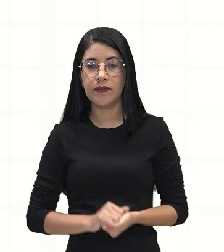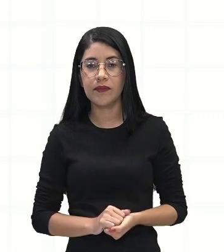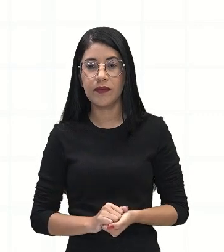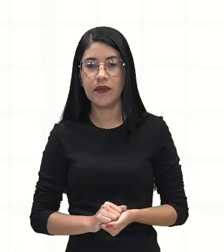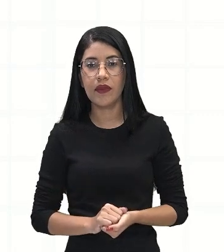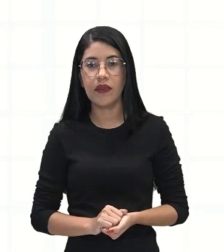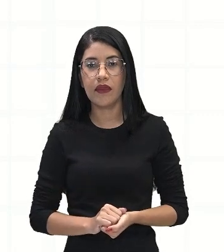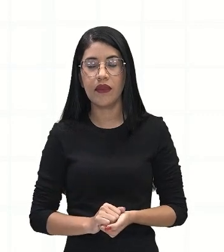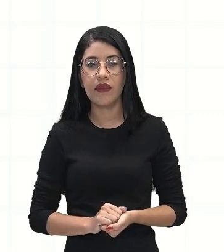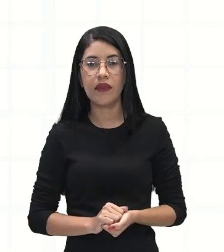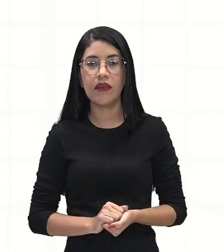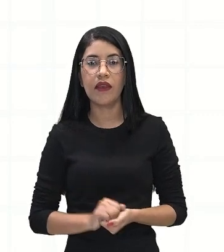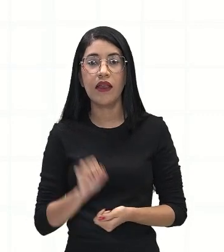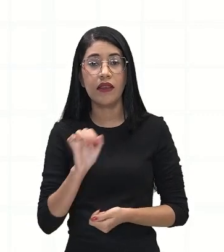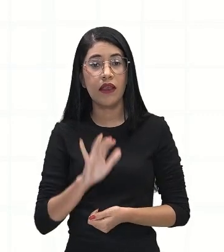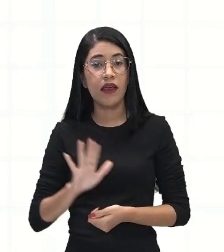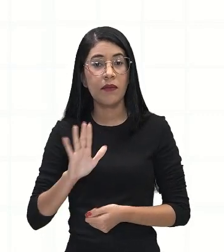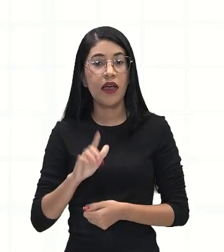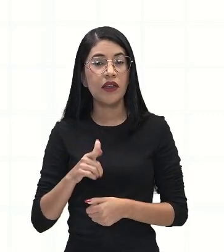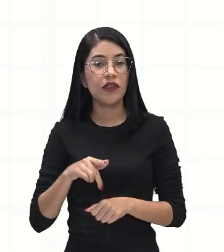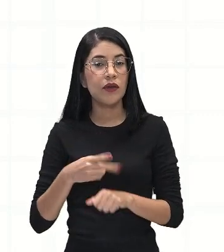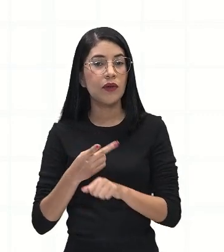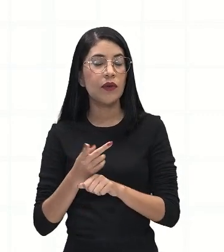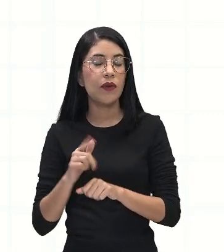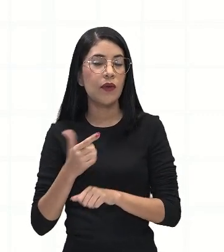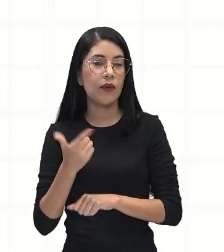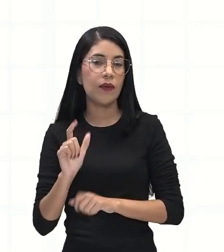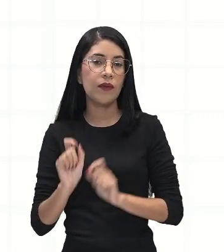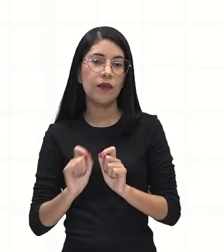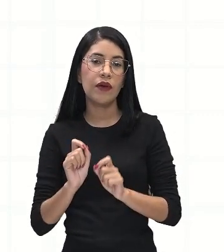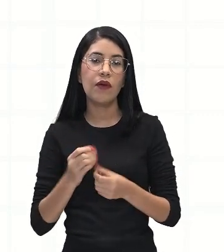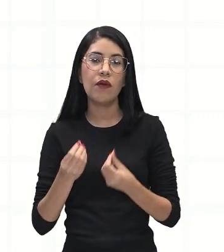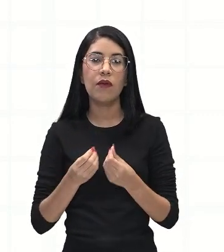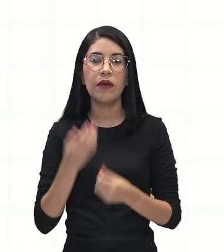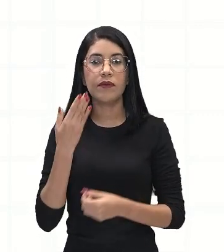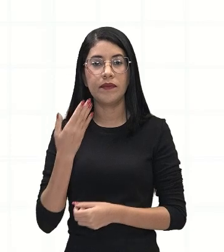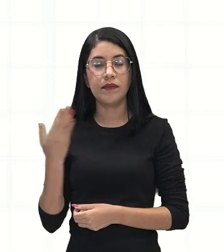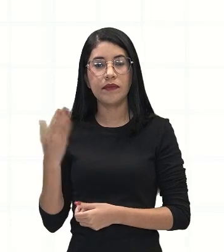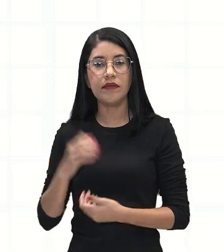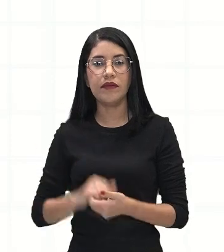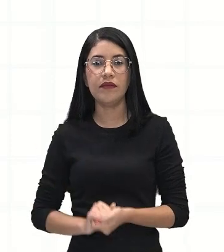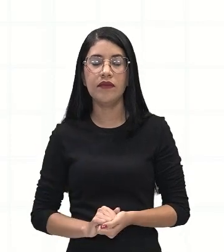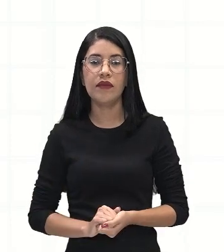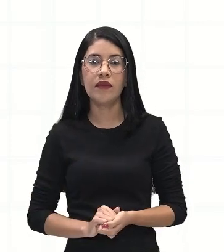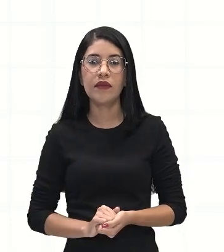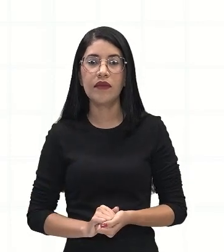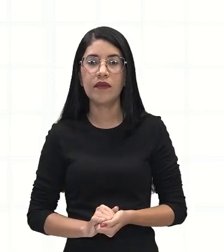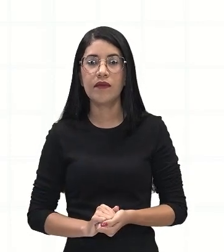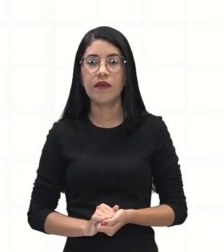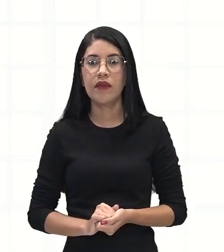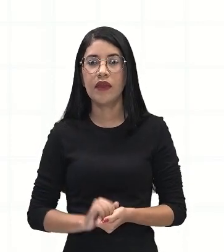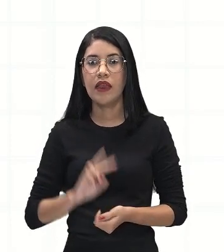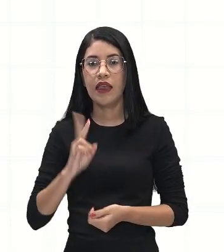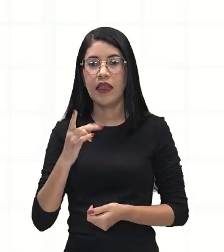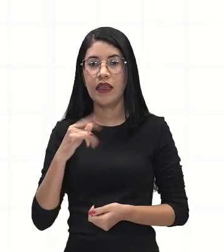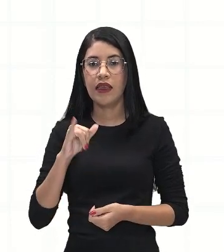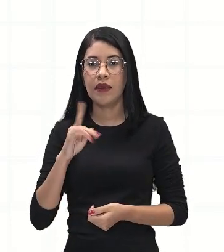cartela o nosso primeiro desvio postural apresentado aqui para vocês, conhecido